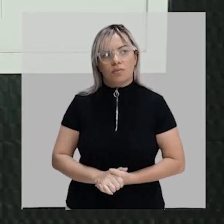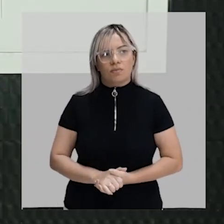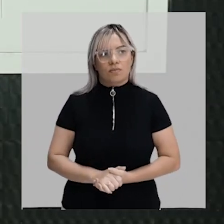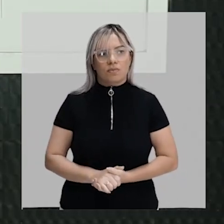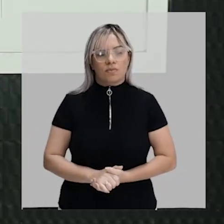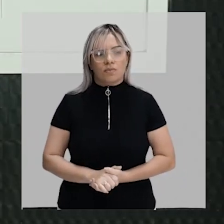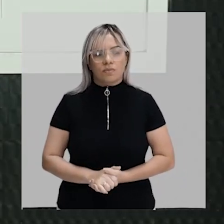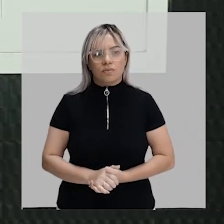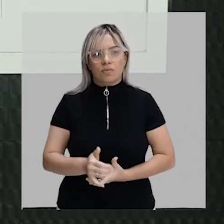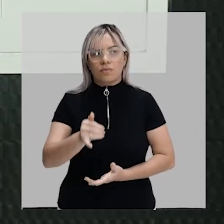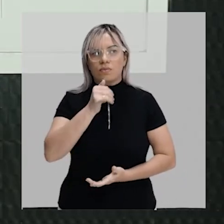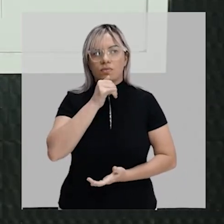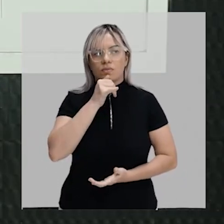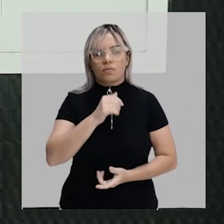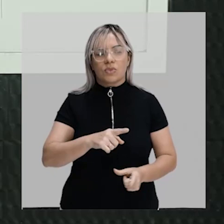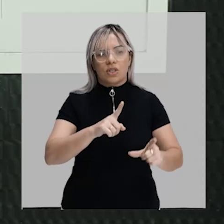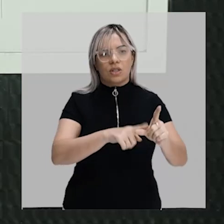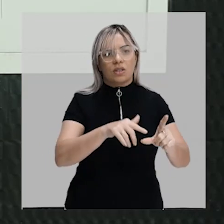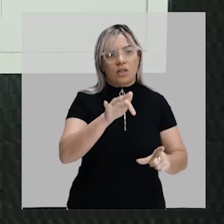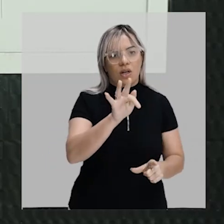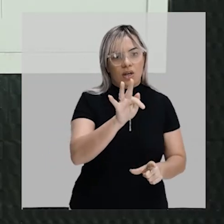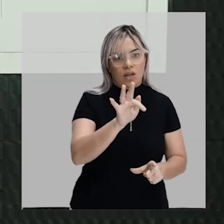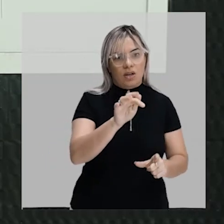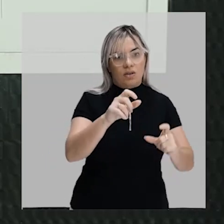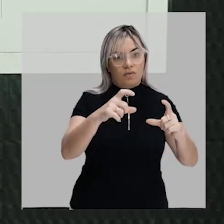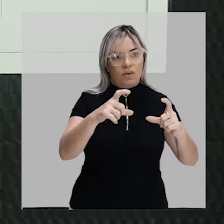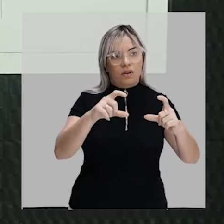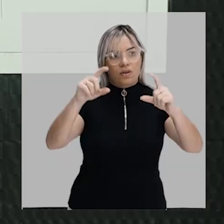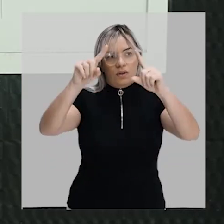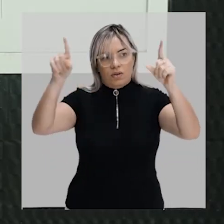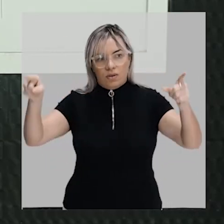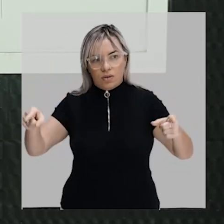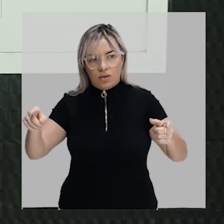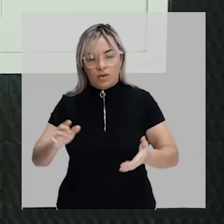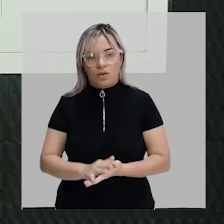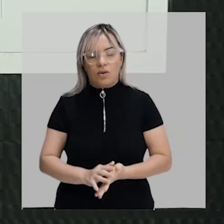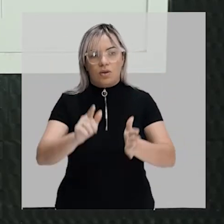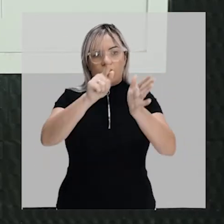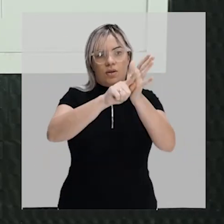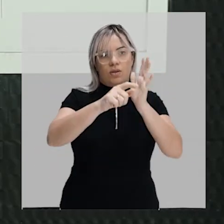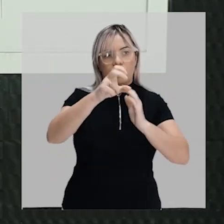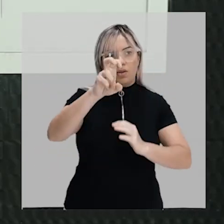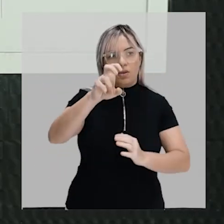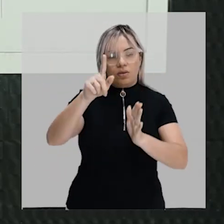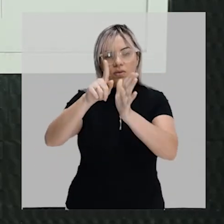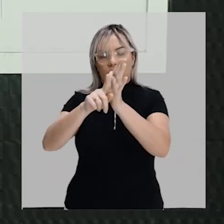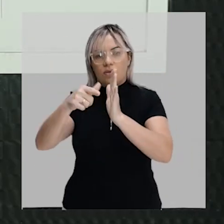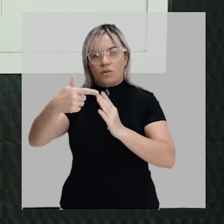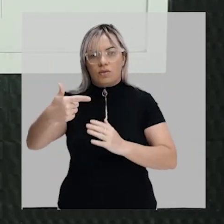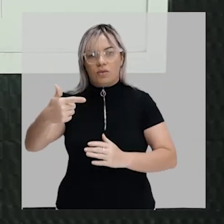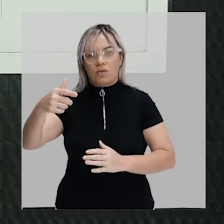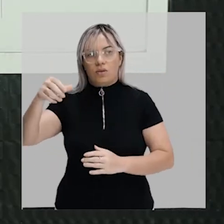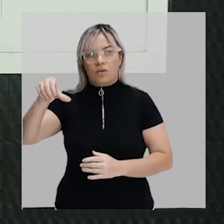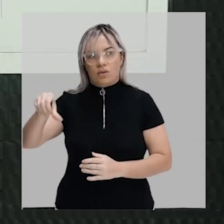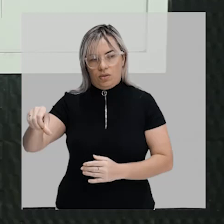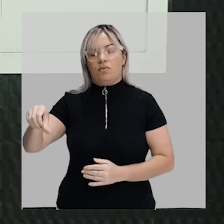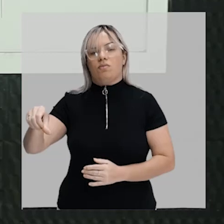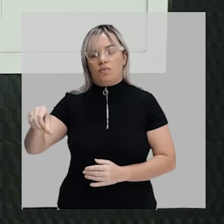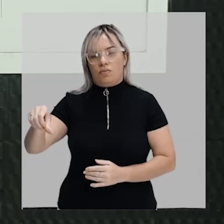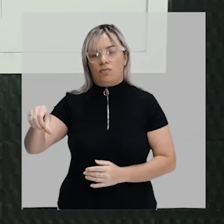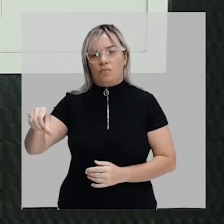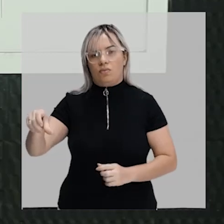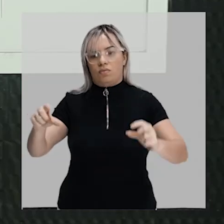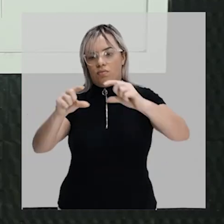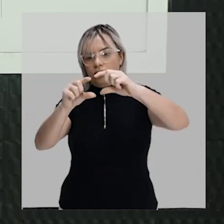nesse exemplo nessa Matriz F aqui ó esses elementos aqui ó menos 5 menos 2 e 9 esses elementos fazem